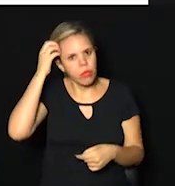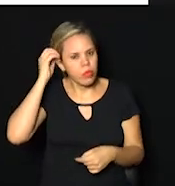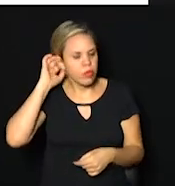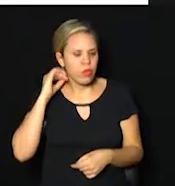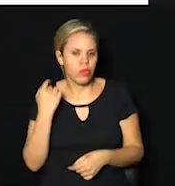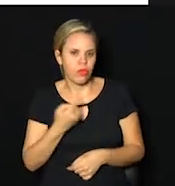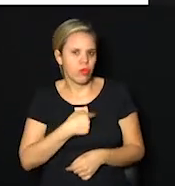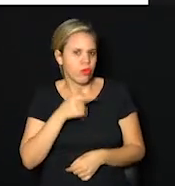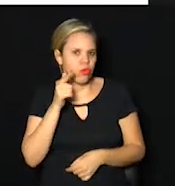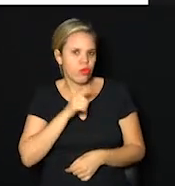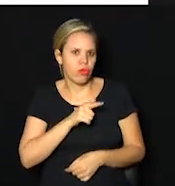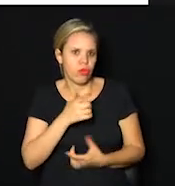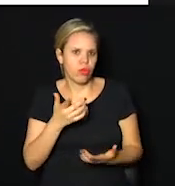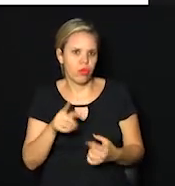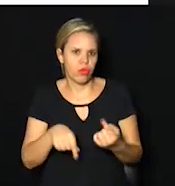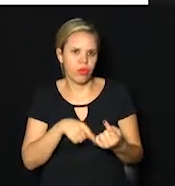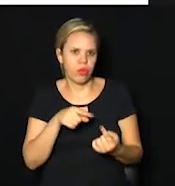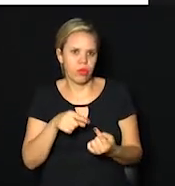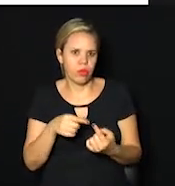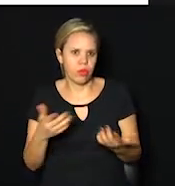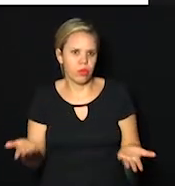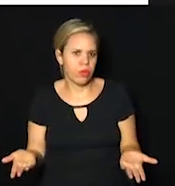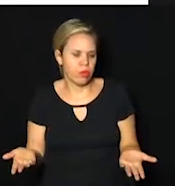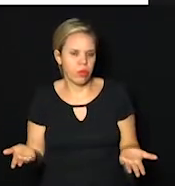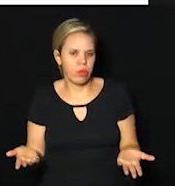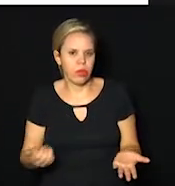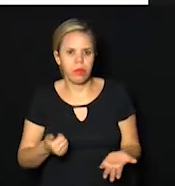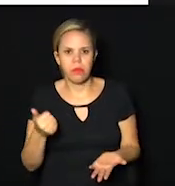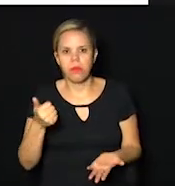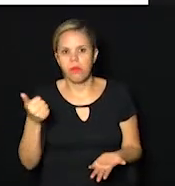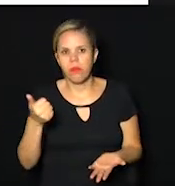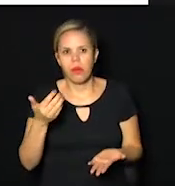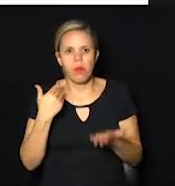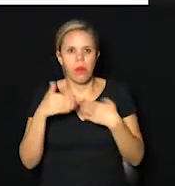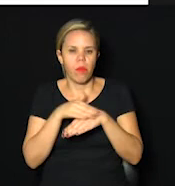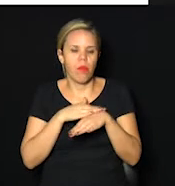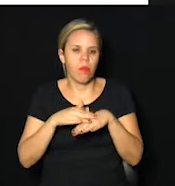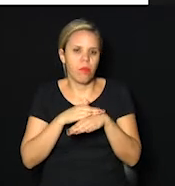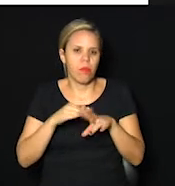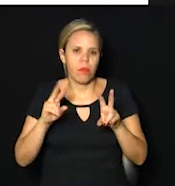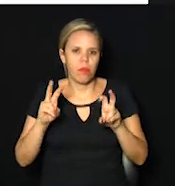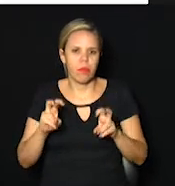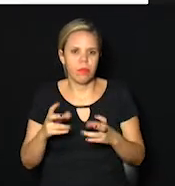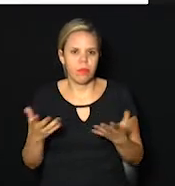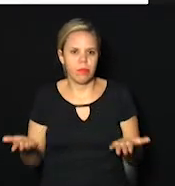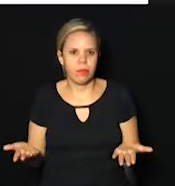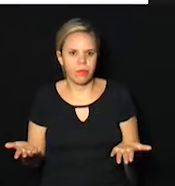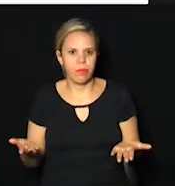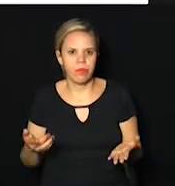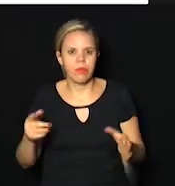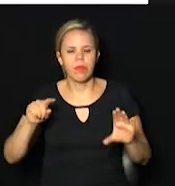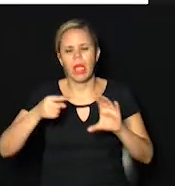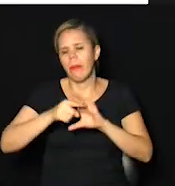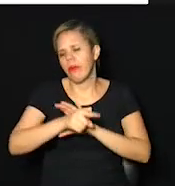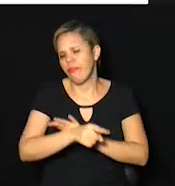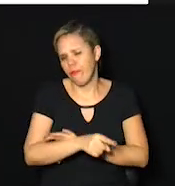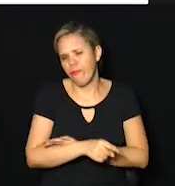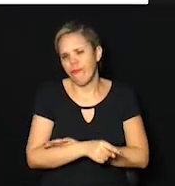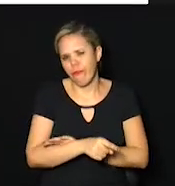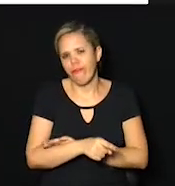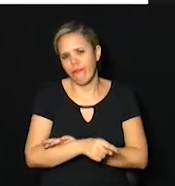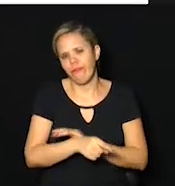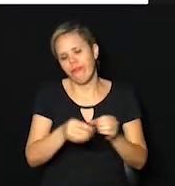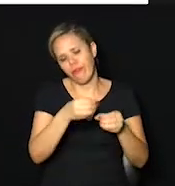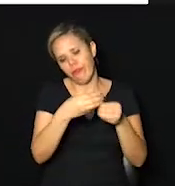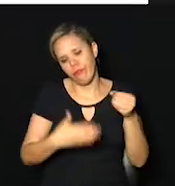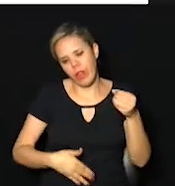consiga alcançar objetivos. Então, uma primeira conversa sobre isso, a gente aprofunda um pouco mais falando